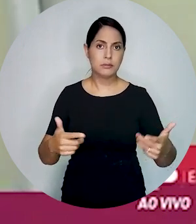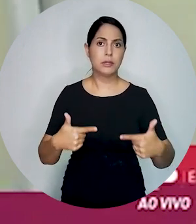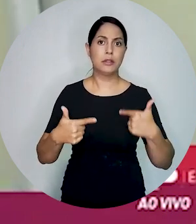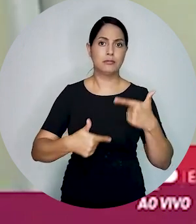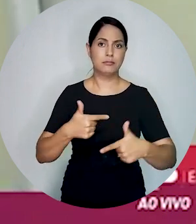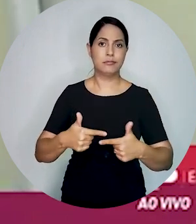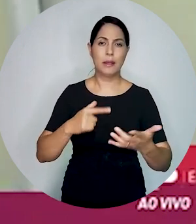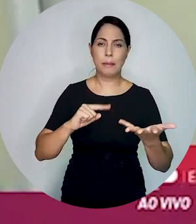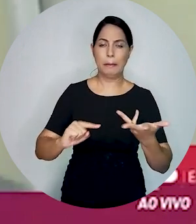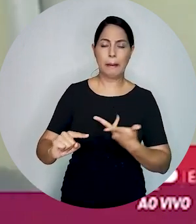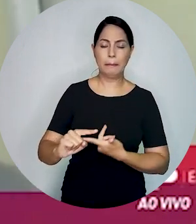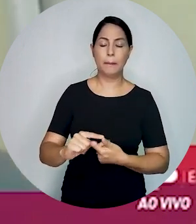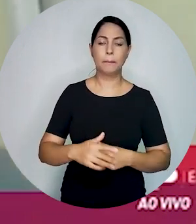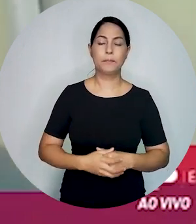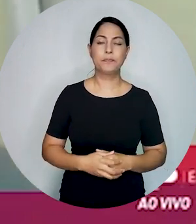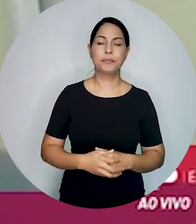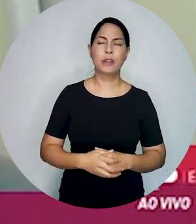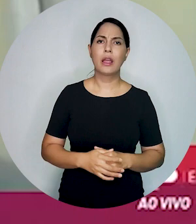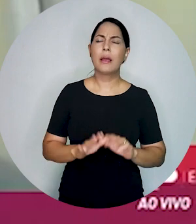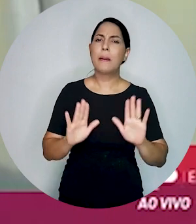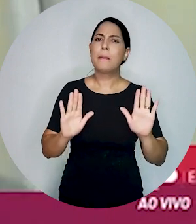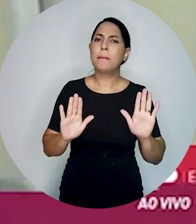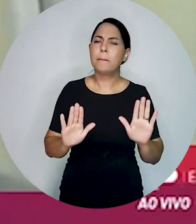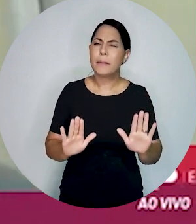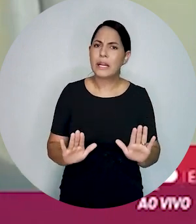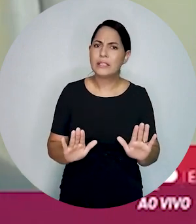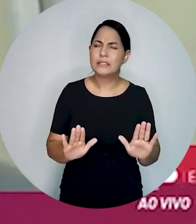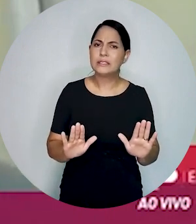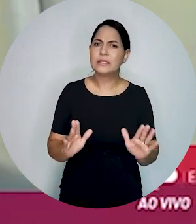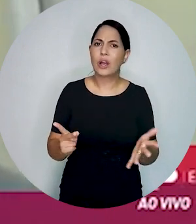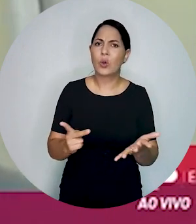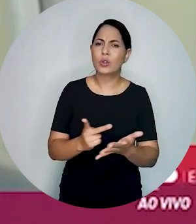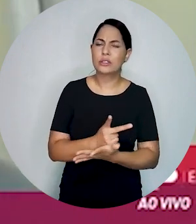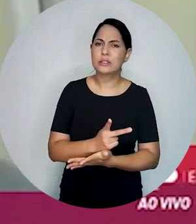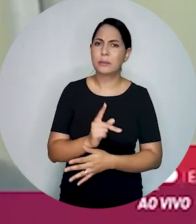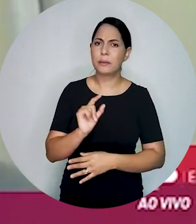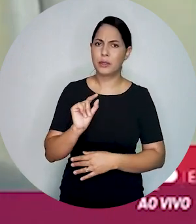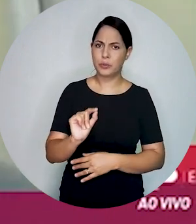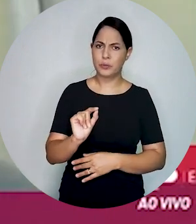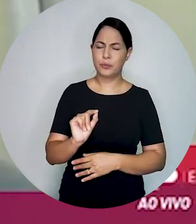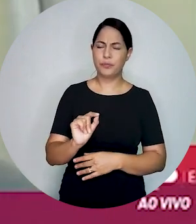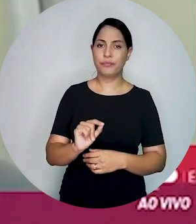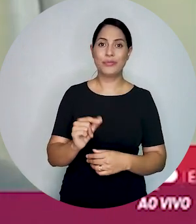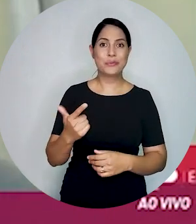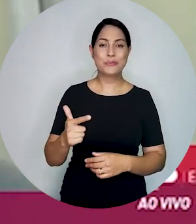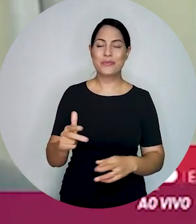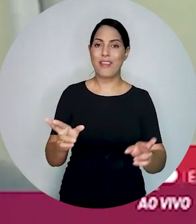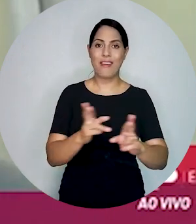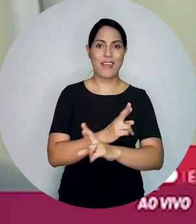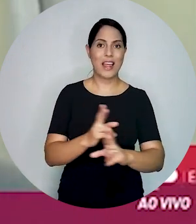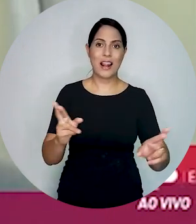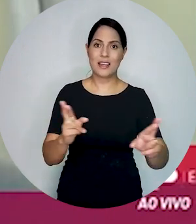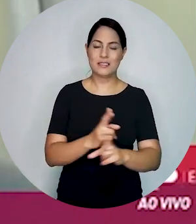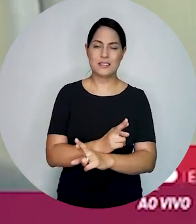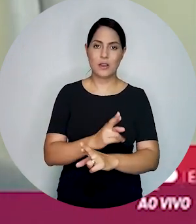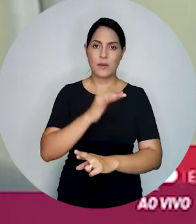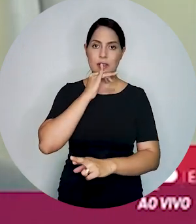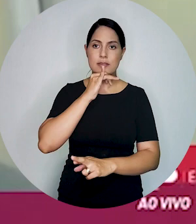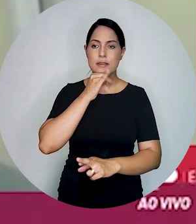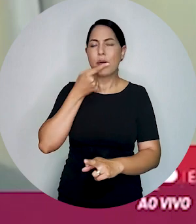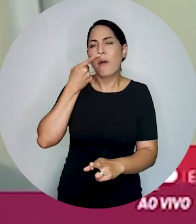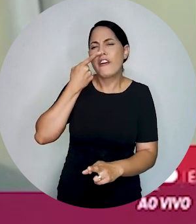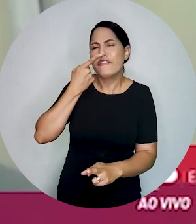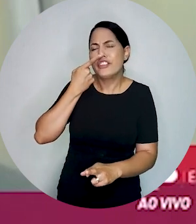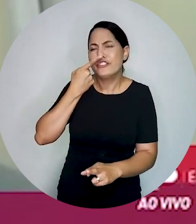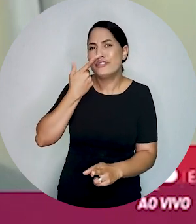etc, etc. A partir do momento em que, na realidade, não há mais uma relação até